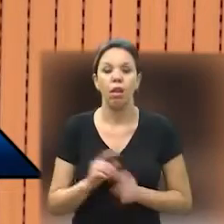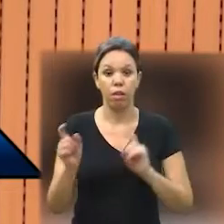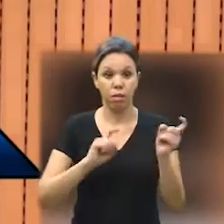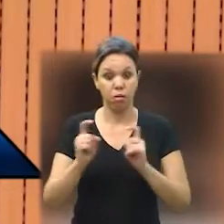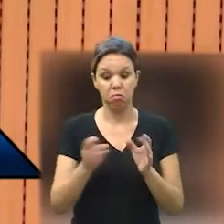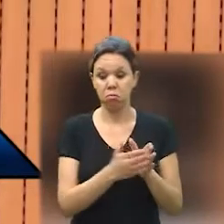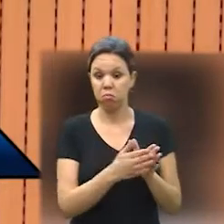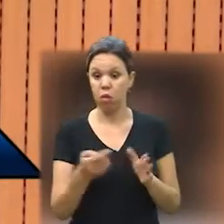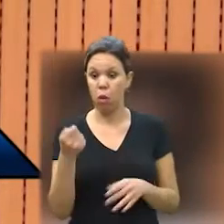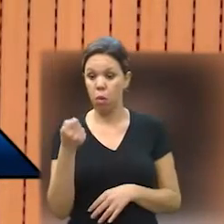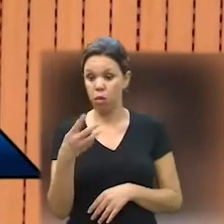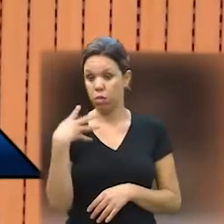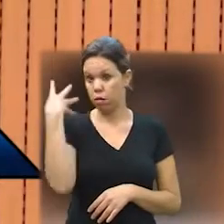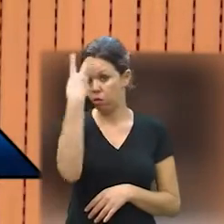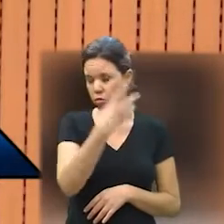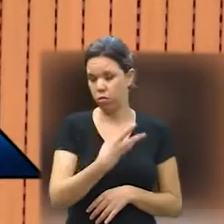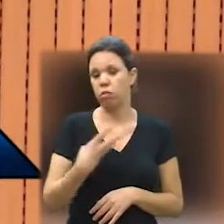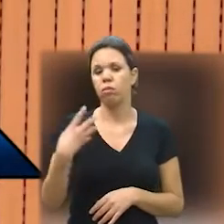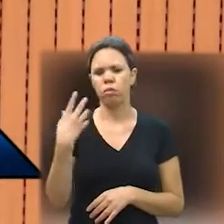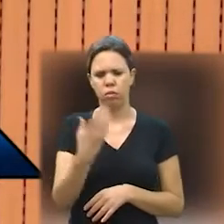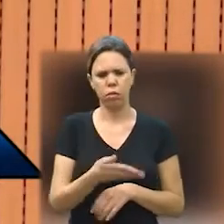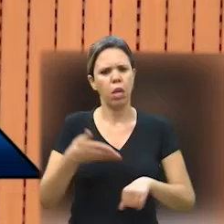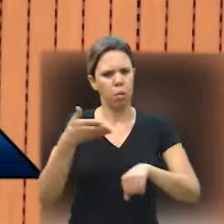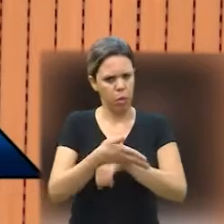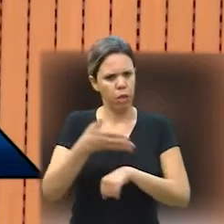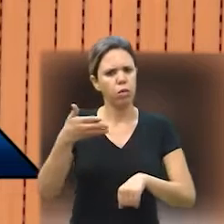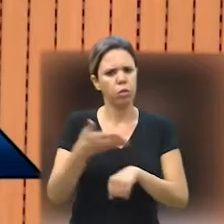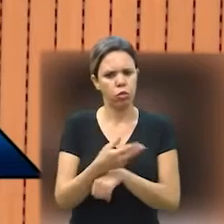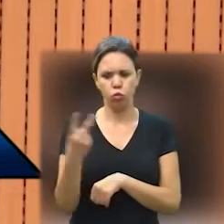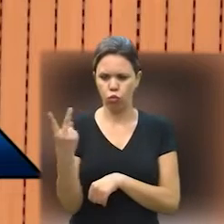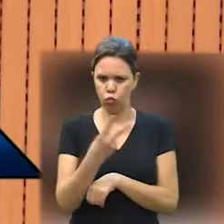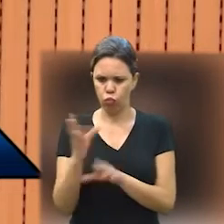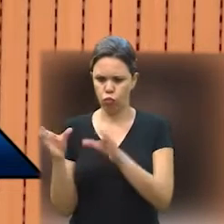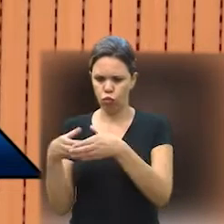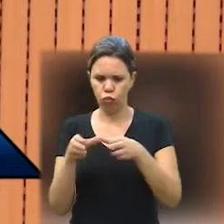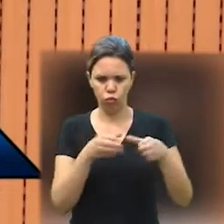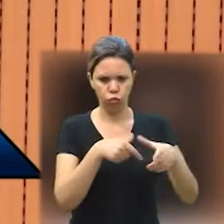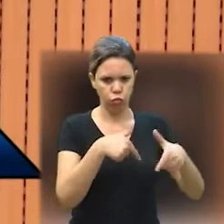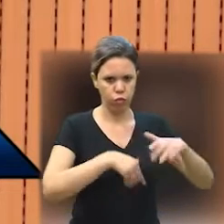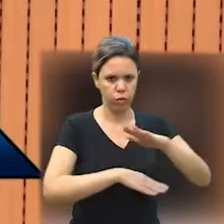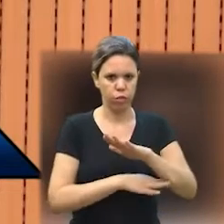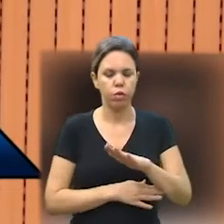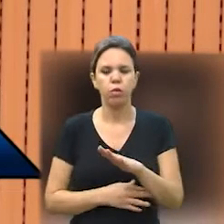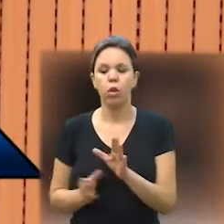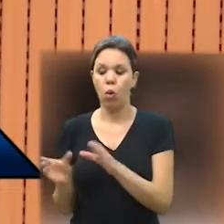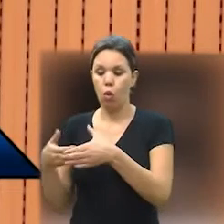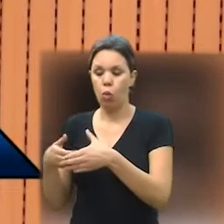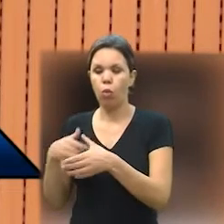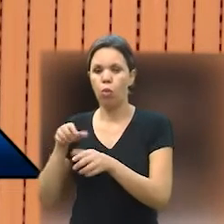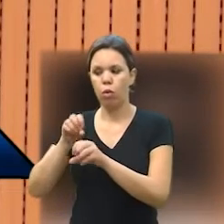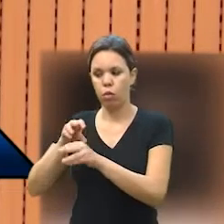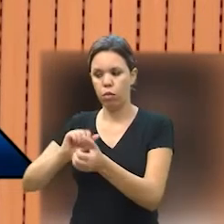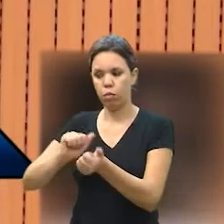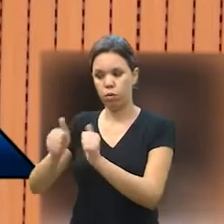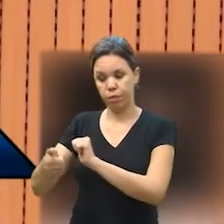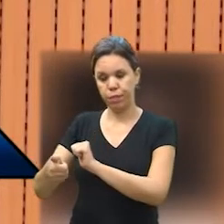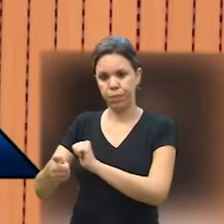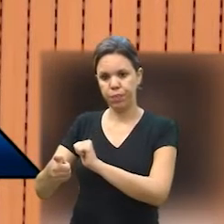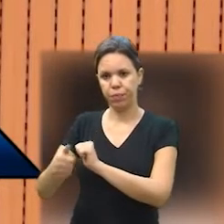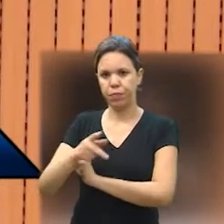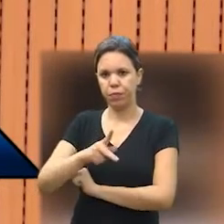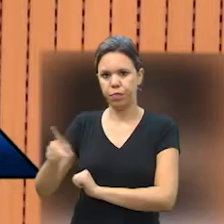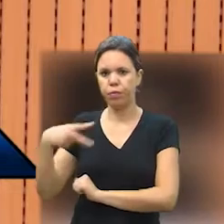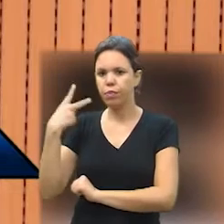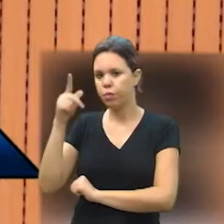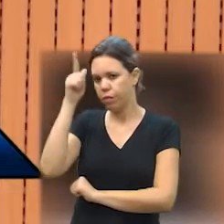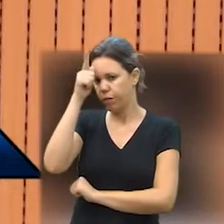A reunião durou quase 4 horas, com as participações de 2 comissões. Uma delas, a de Educação e Esporte,